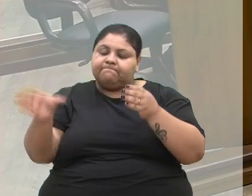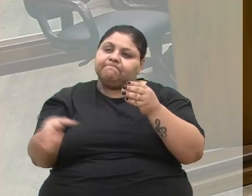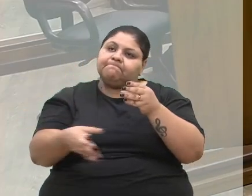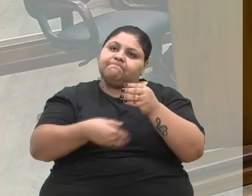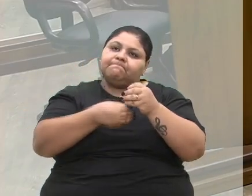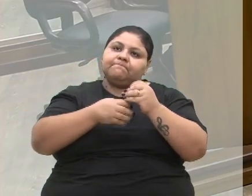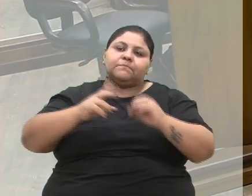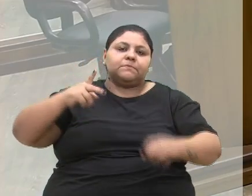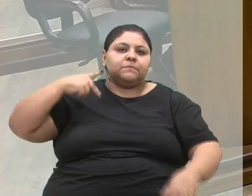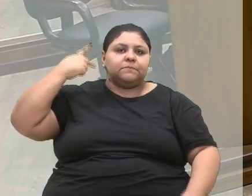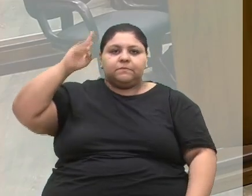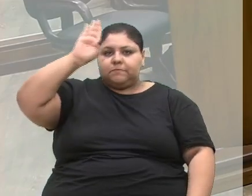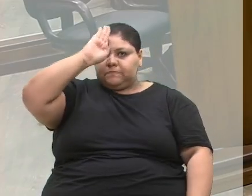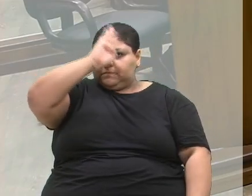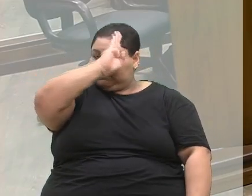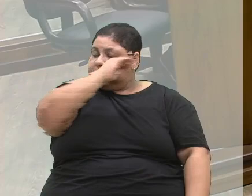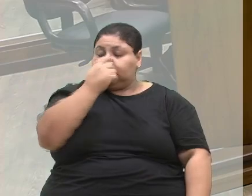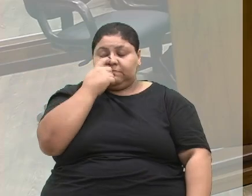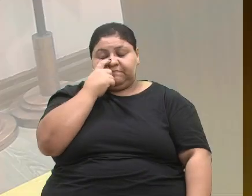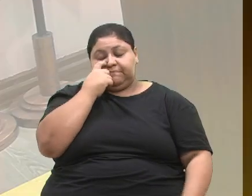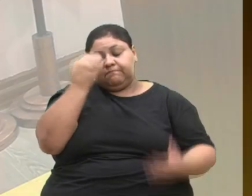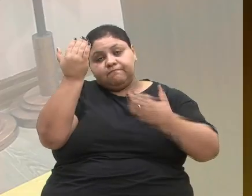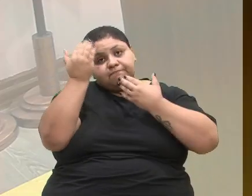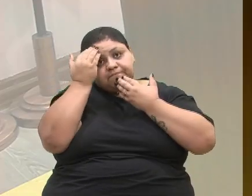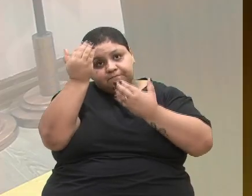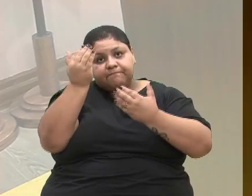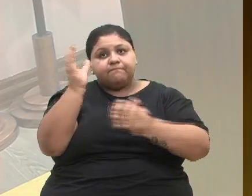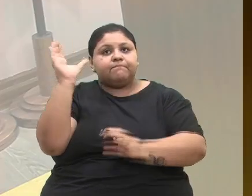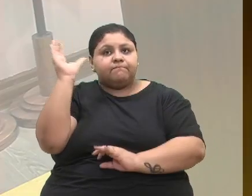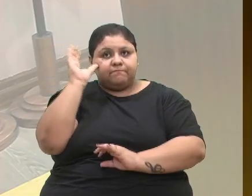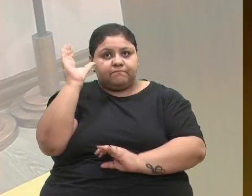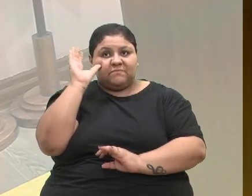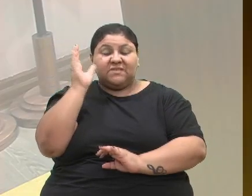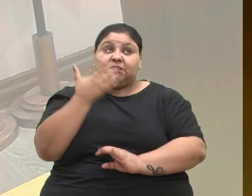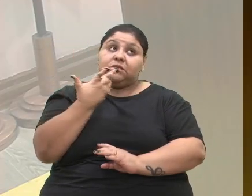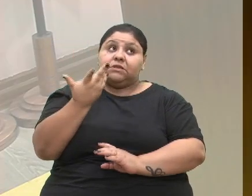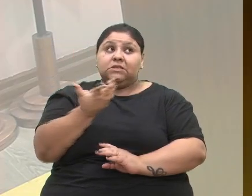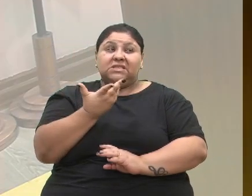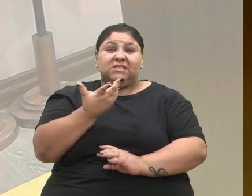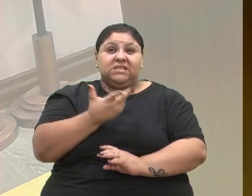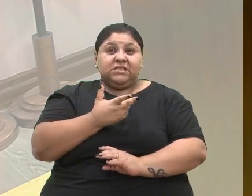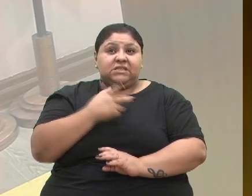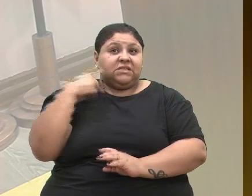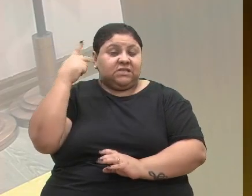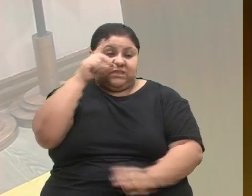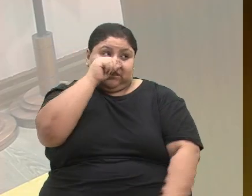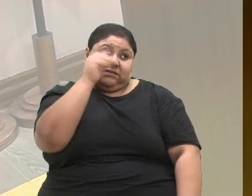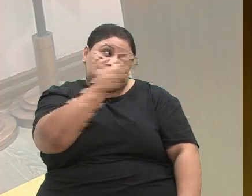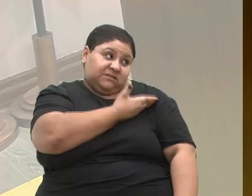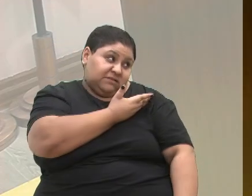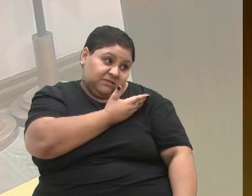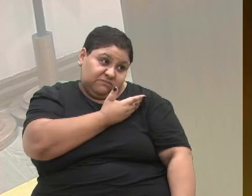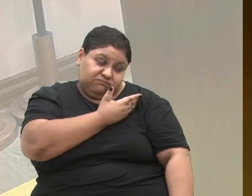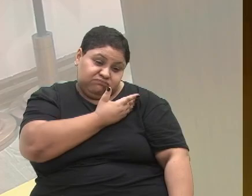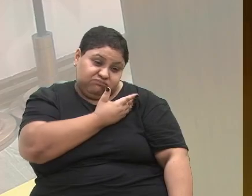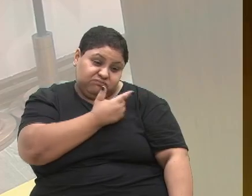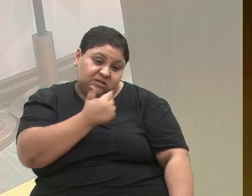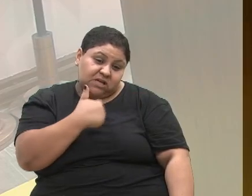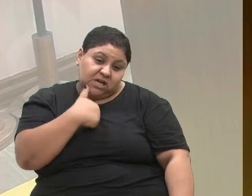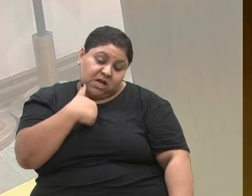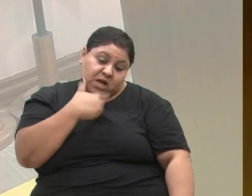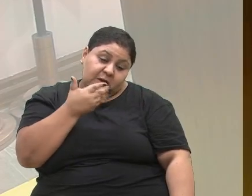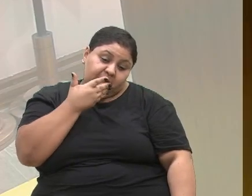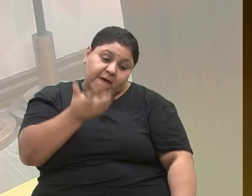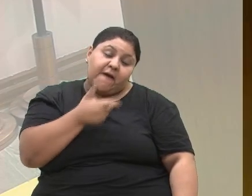vereador Bressan. Obrigado, vereador Cadório. Olha, vereador Fantinel, o senhor me contemplou, porque eu até tinha pedido